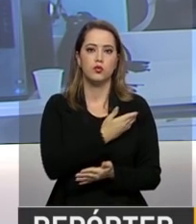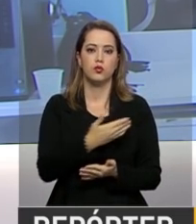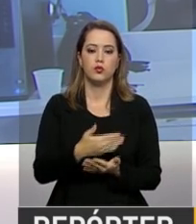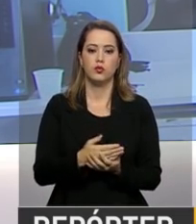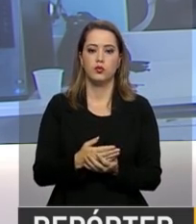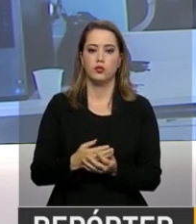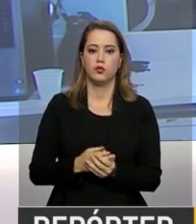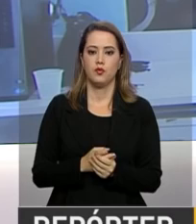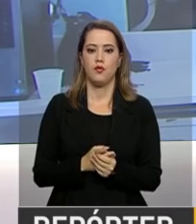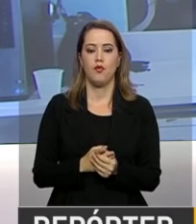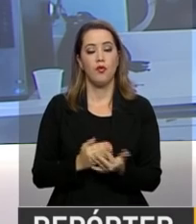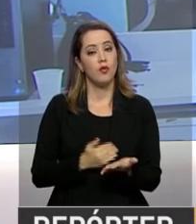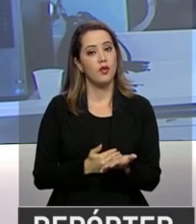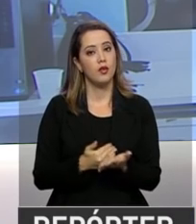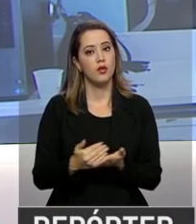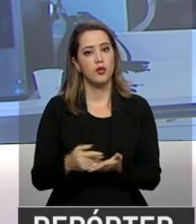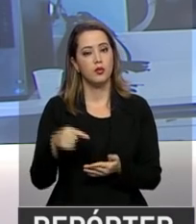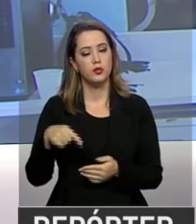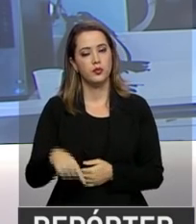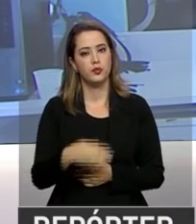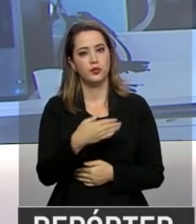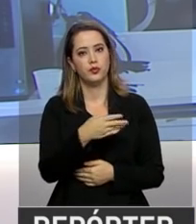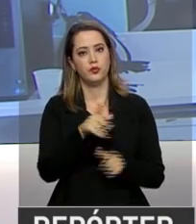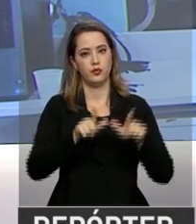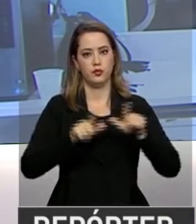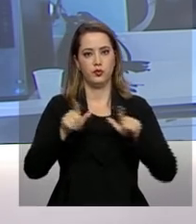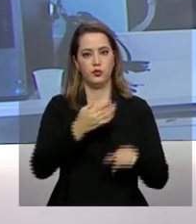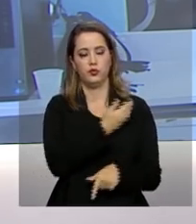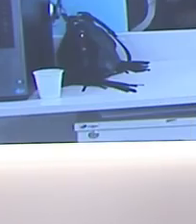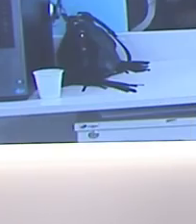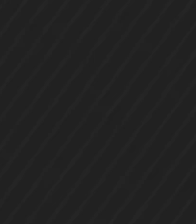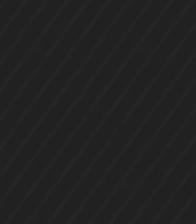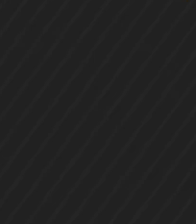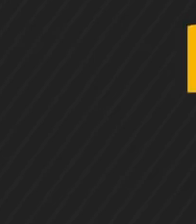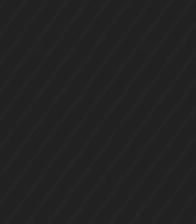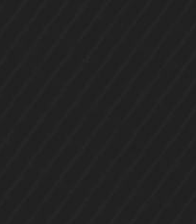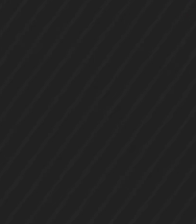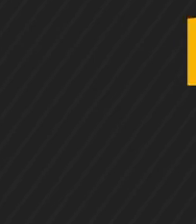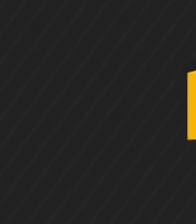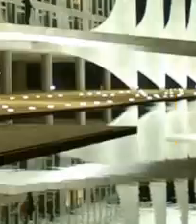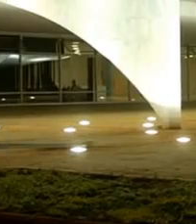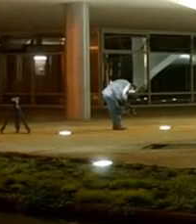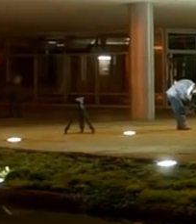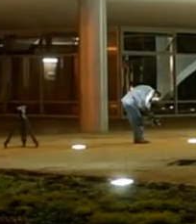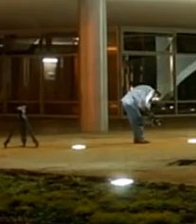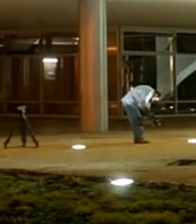redes sociais. Continue na NBR, a TV do Governo Federal.